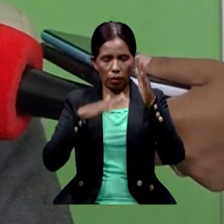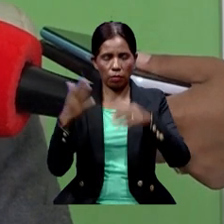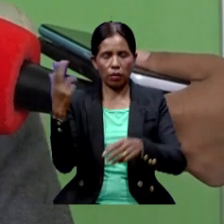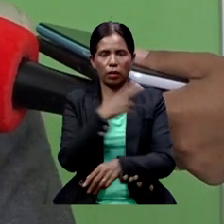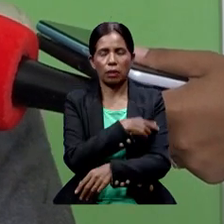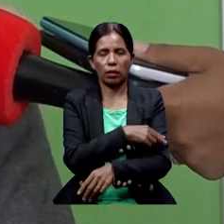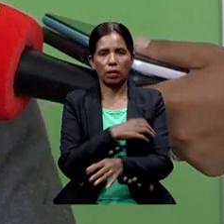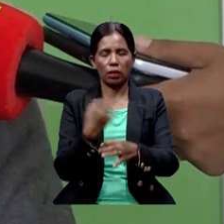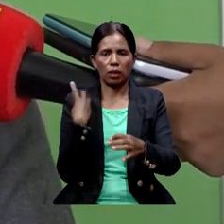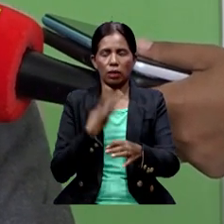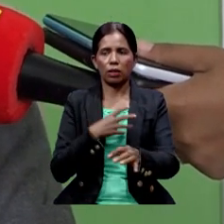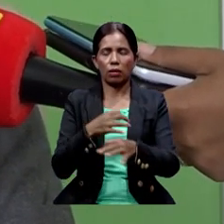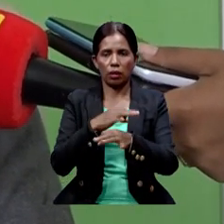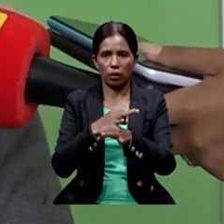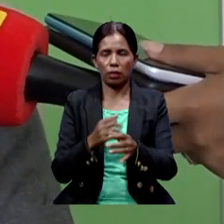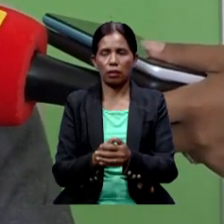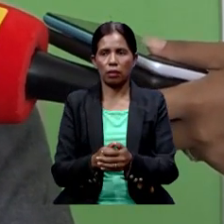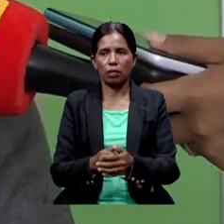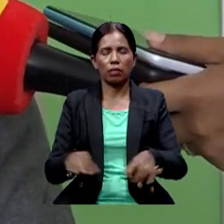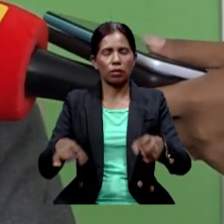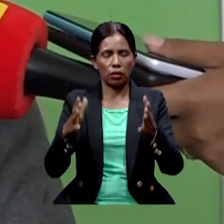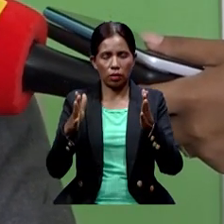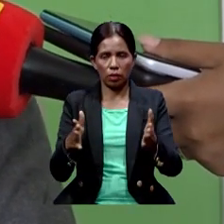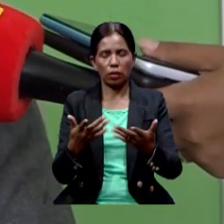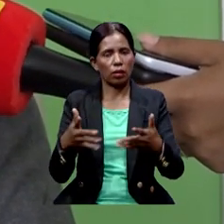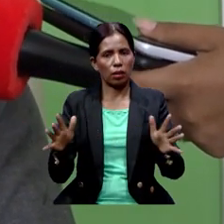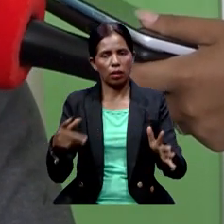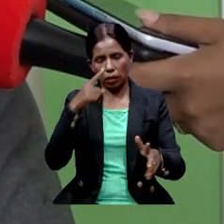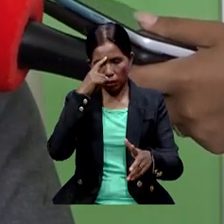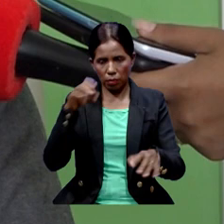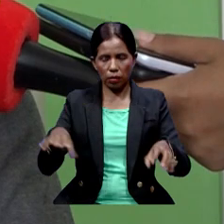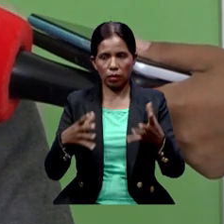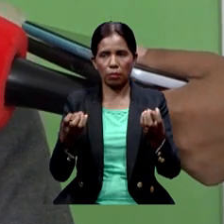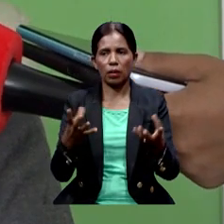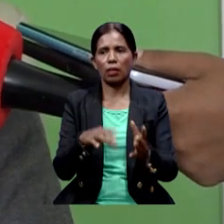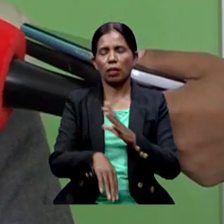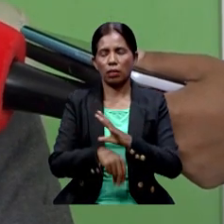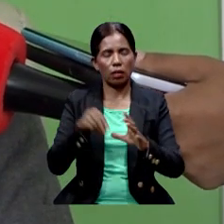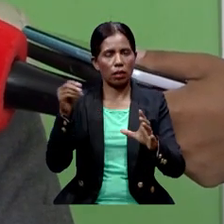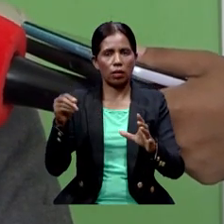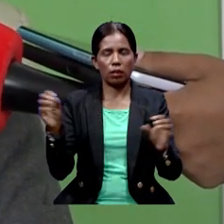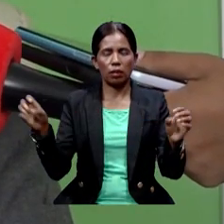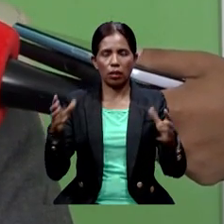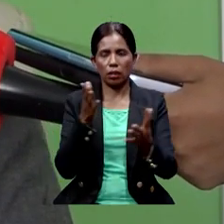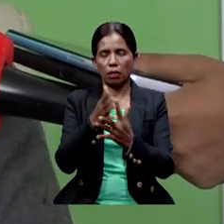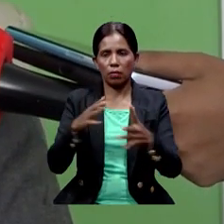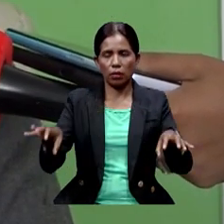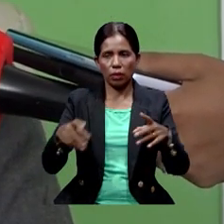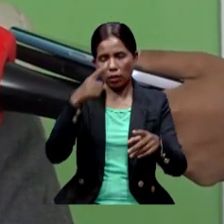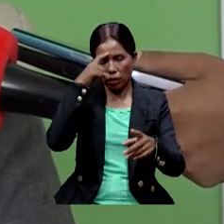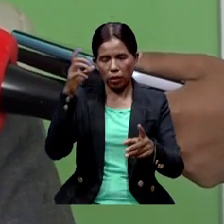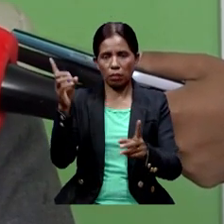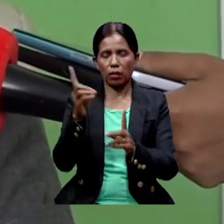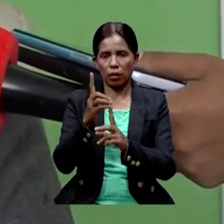do dia. E dané, recursos mos menos, também tem recurso barak mas agora nela tama serviço, tama sirene